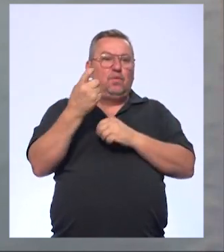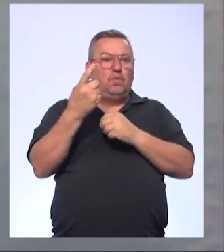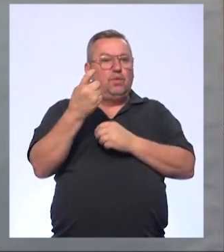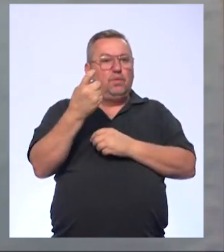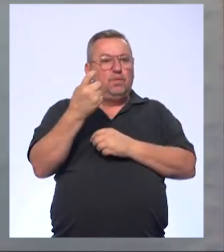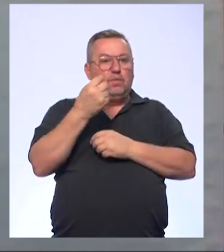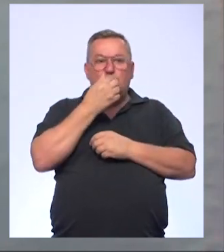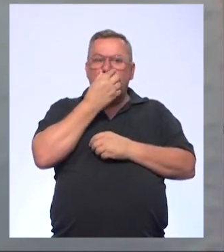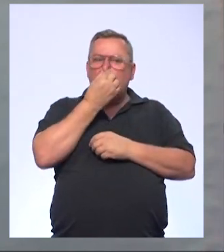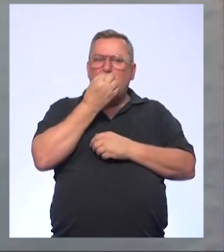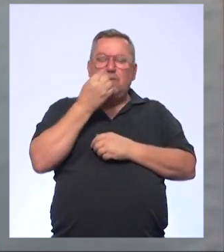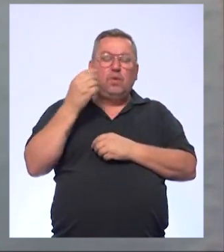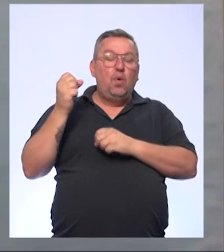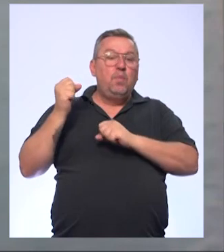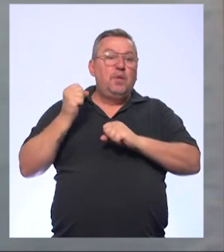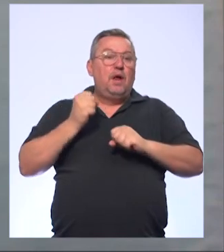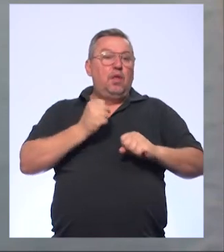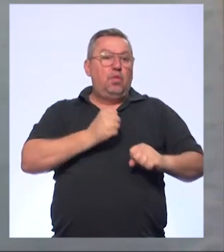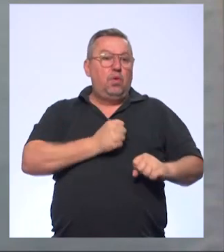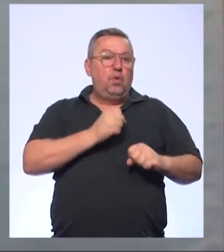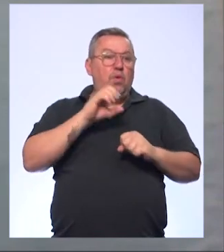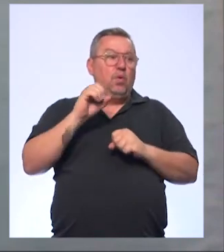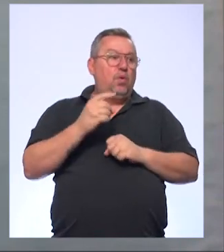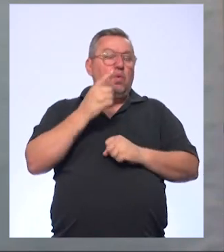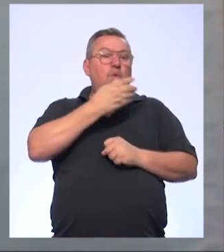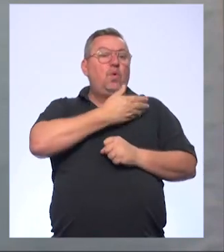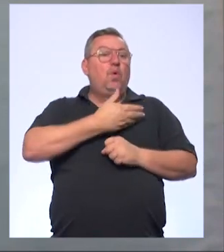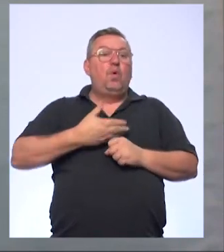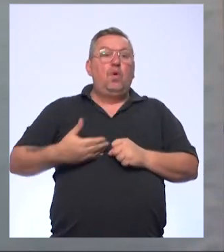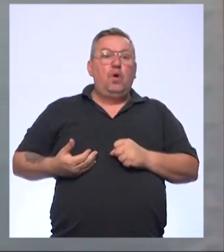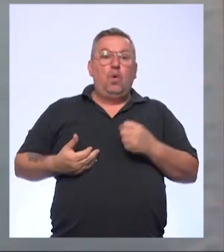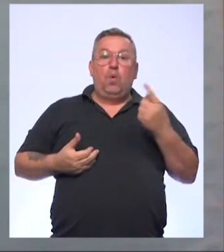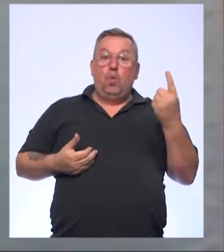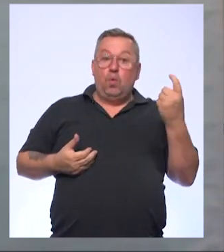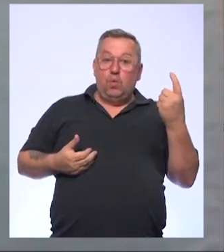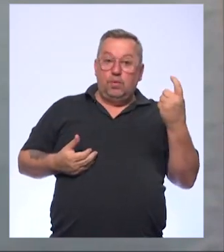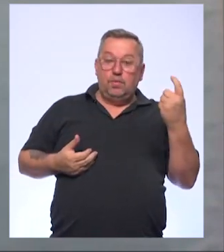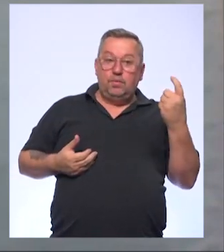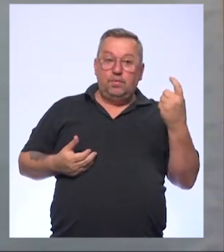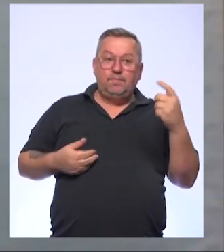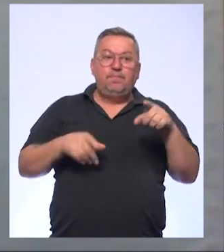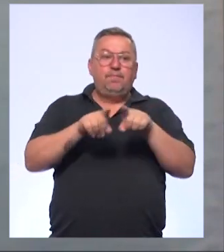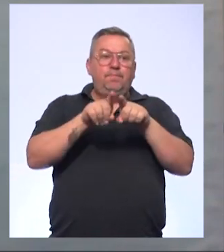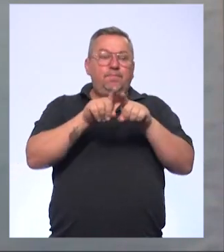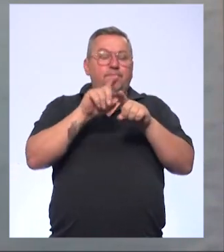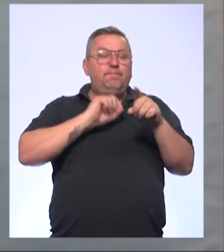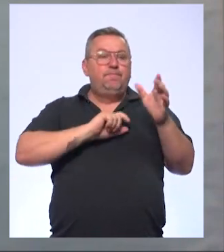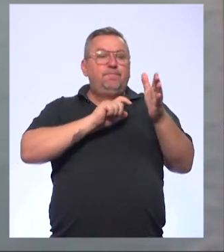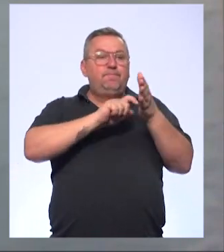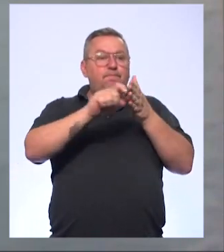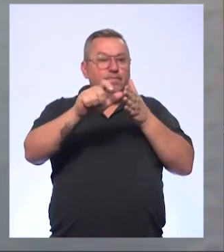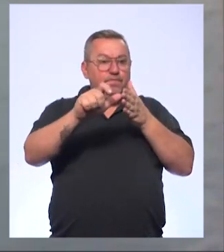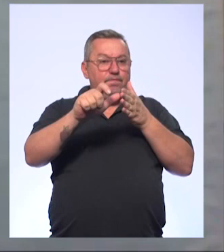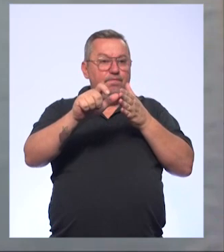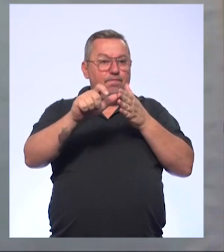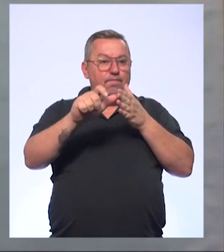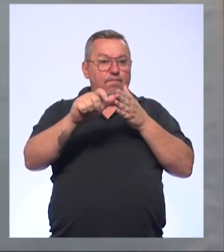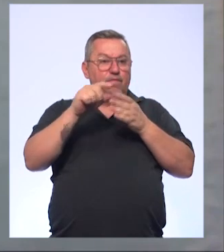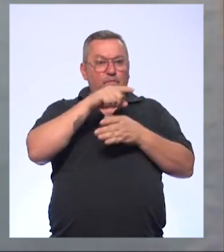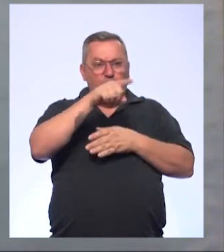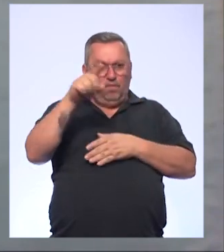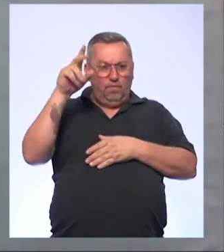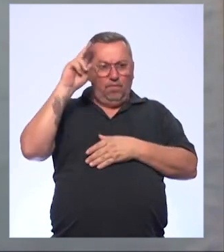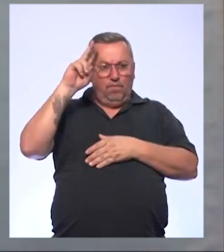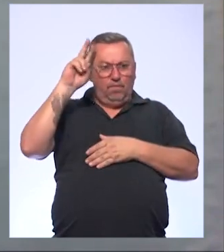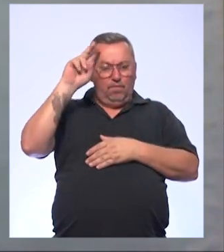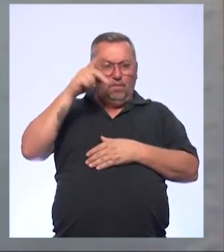único ou imperador, ou um único governante, está bem? Esse é o conceito de império. Vocês se lembram